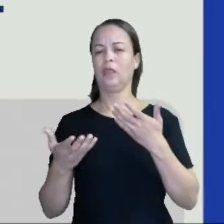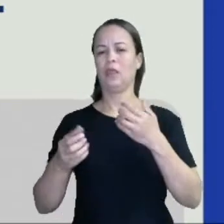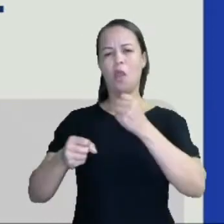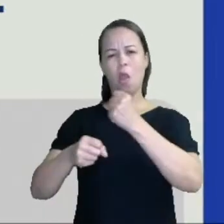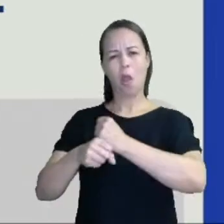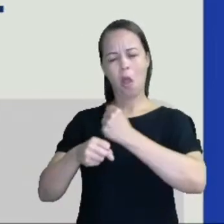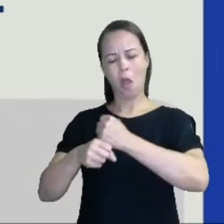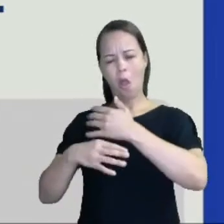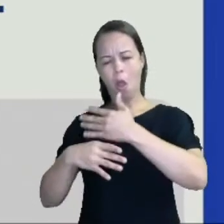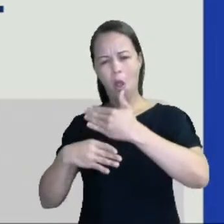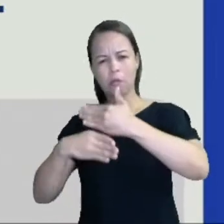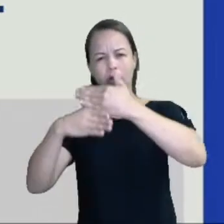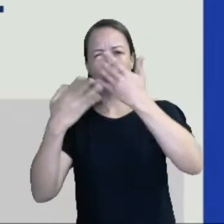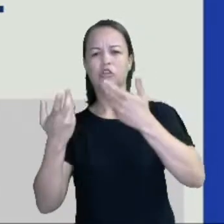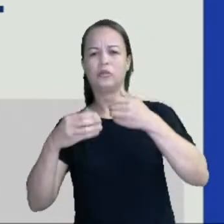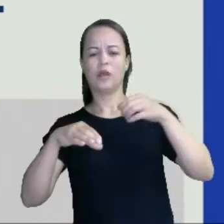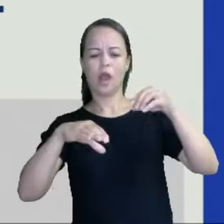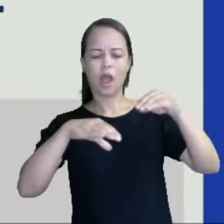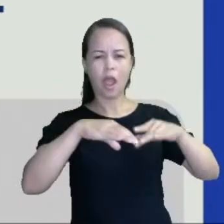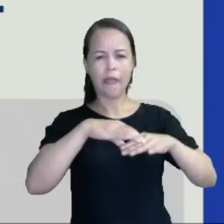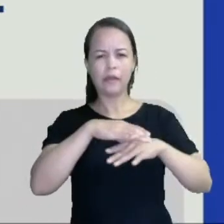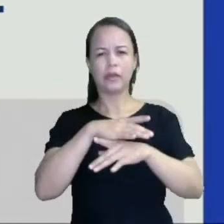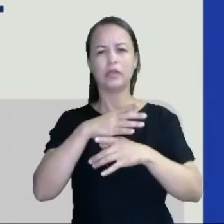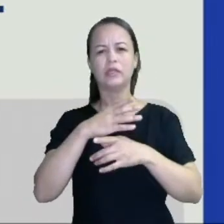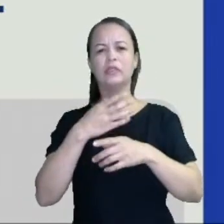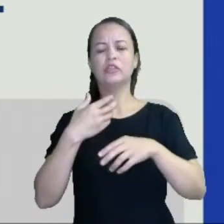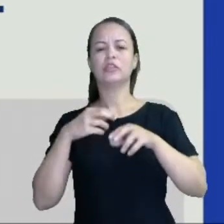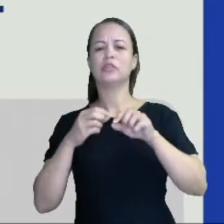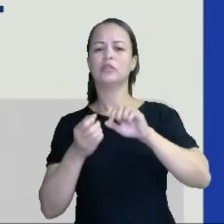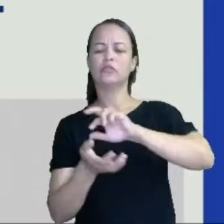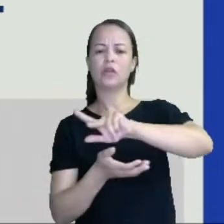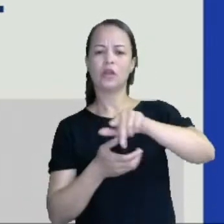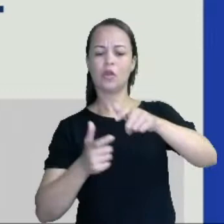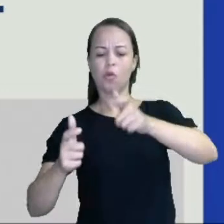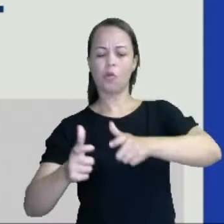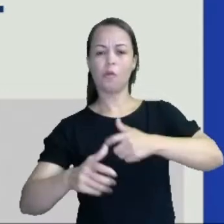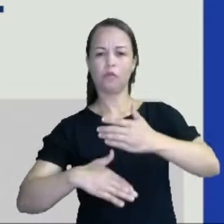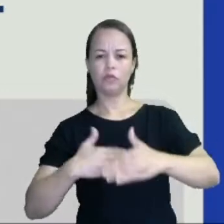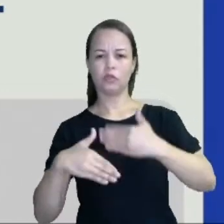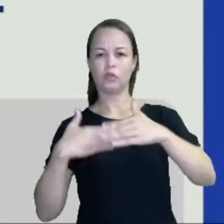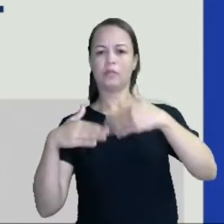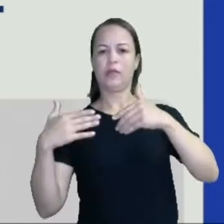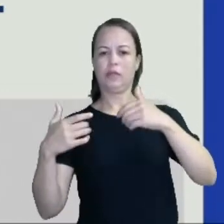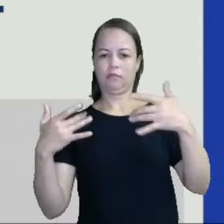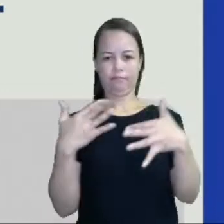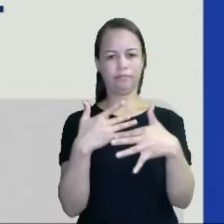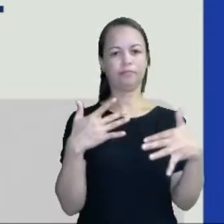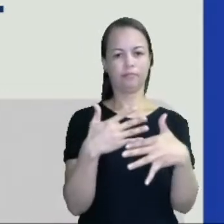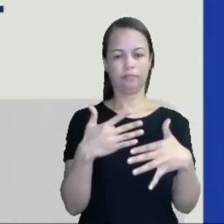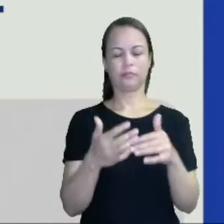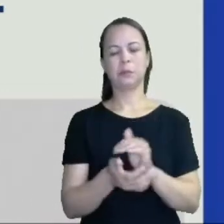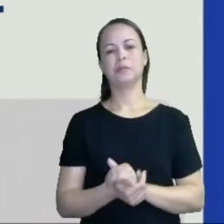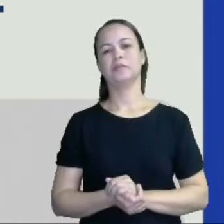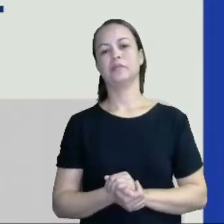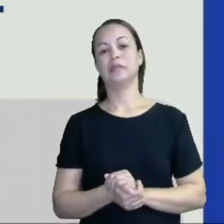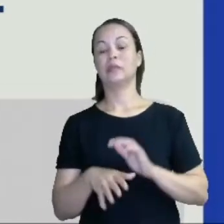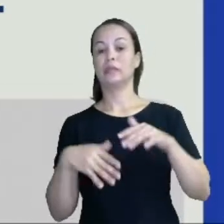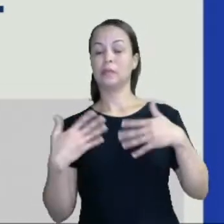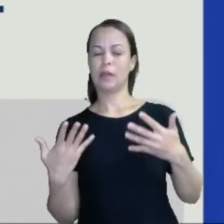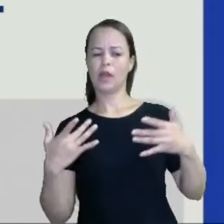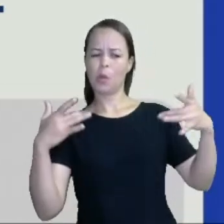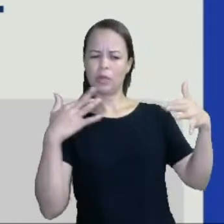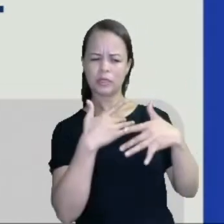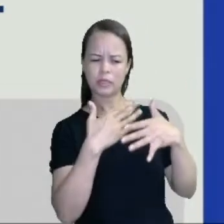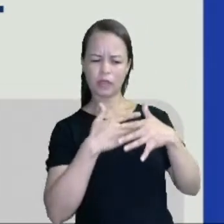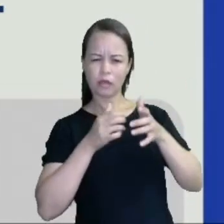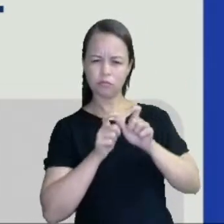obras, redes e sistemas que permitem o bom funcionamento daquela cidade. Então, para uma cidade